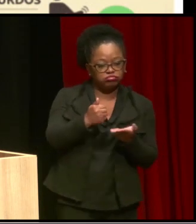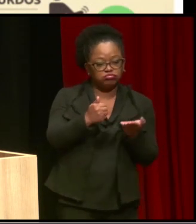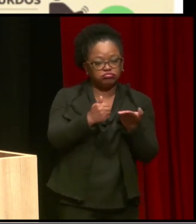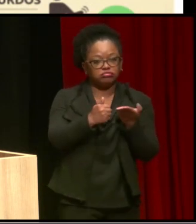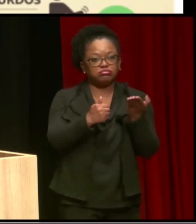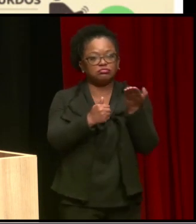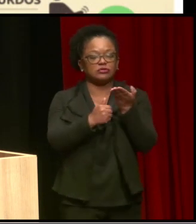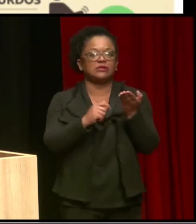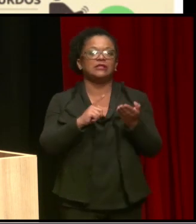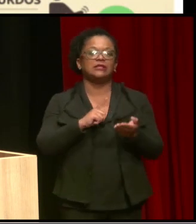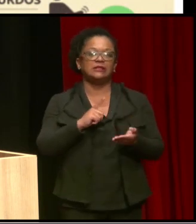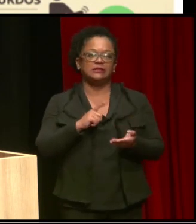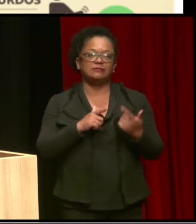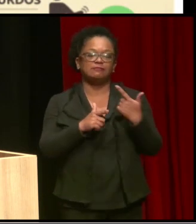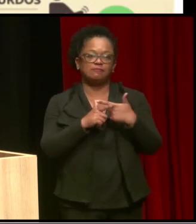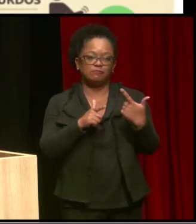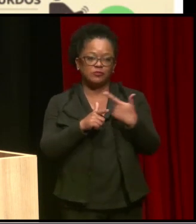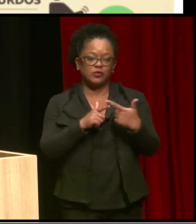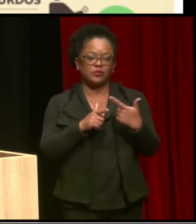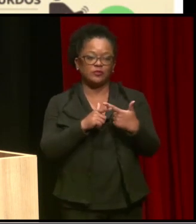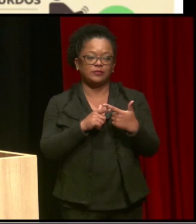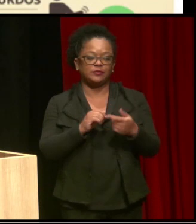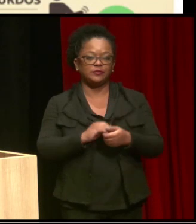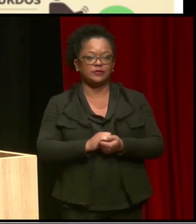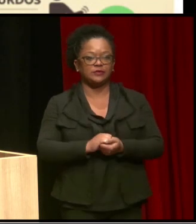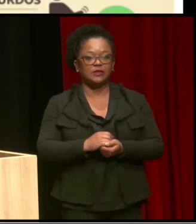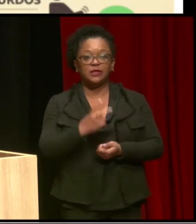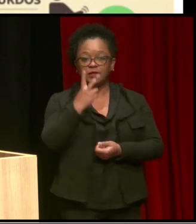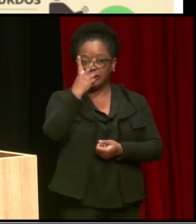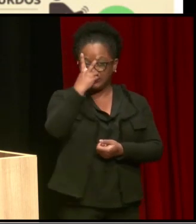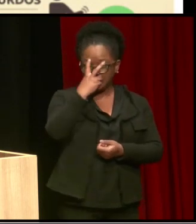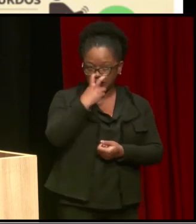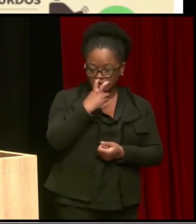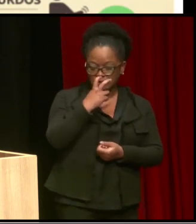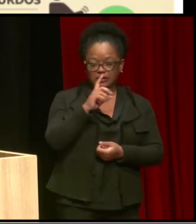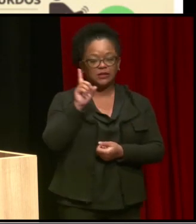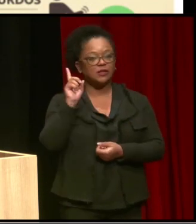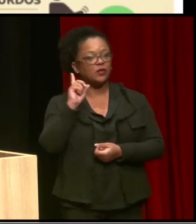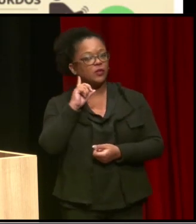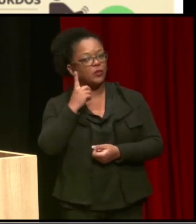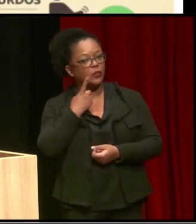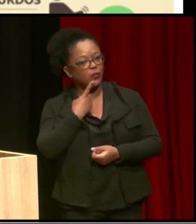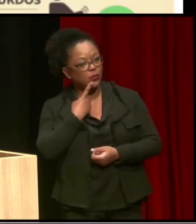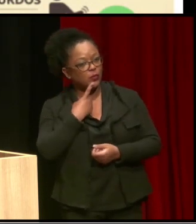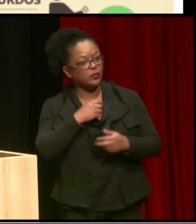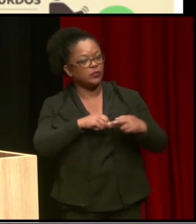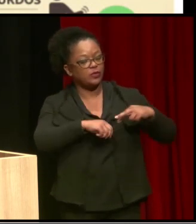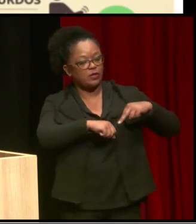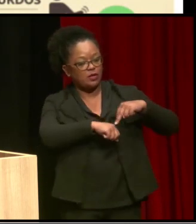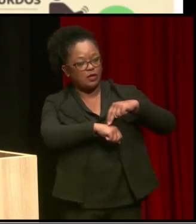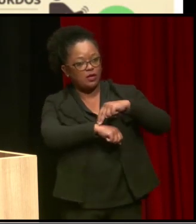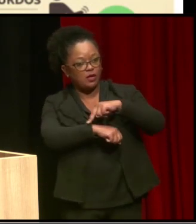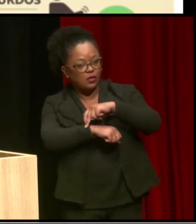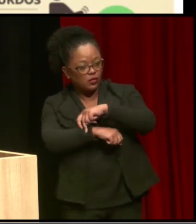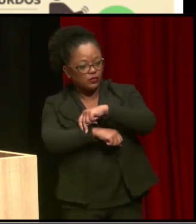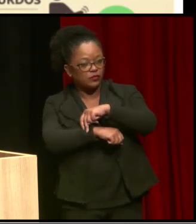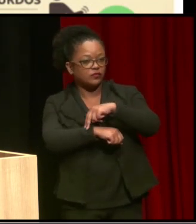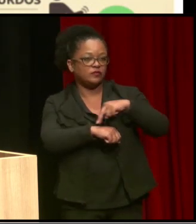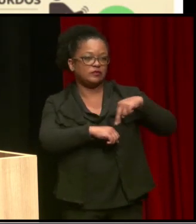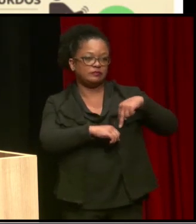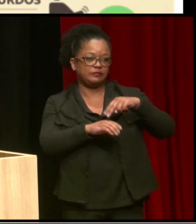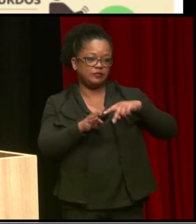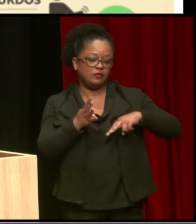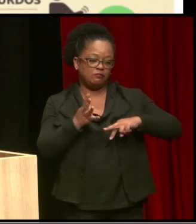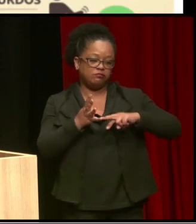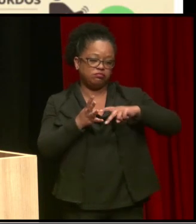menos uma das habilidades investigadas. Quais são? Enxergar, ouvir, caminhar ou subir em degraus,